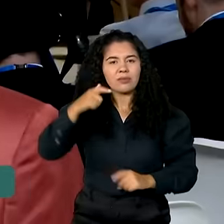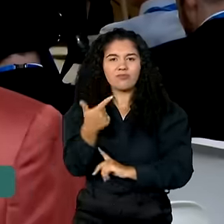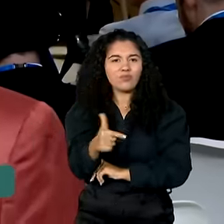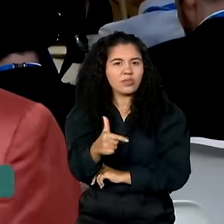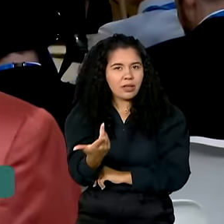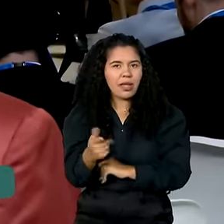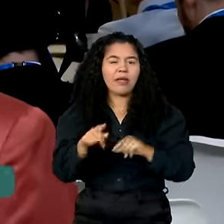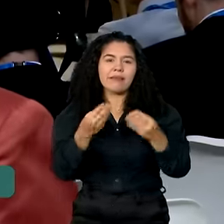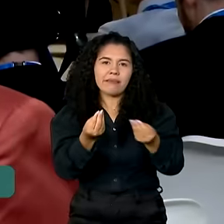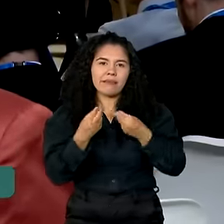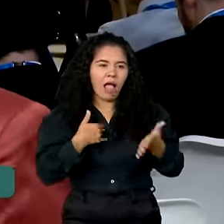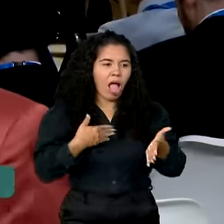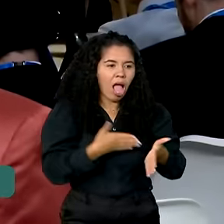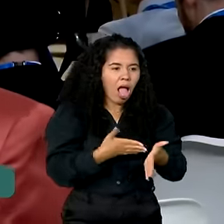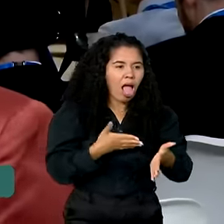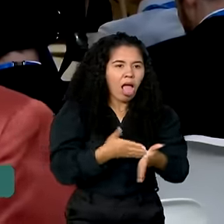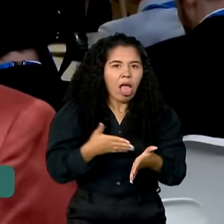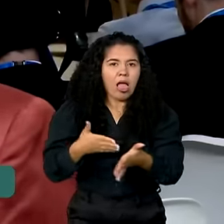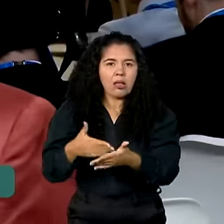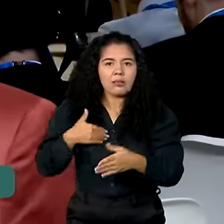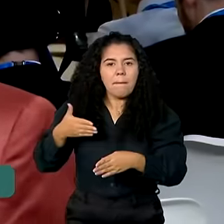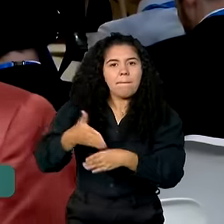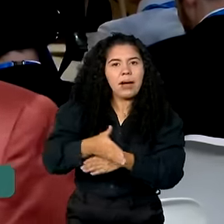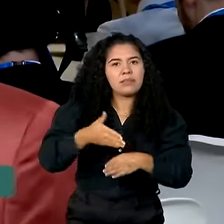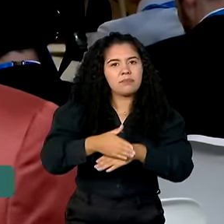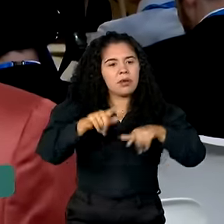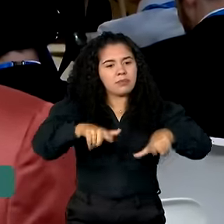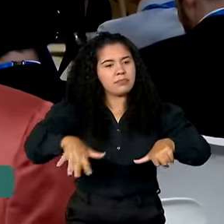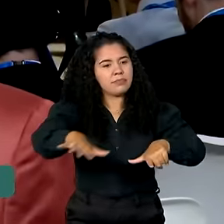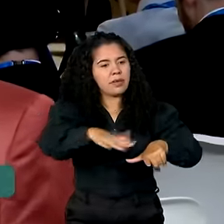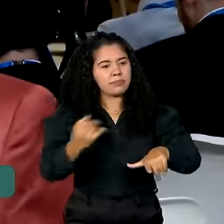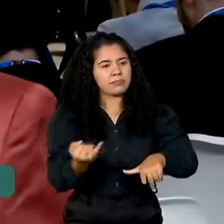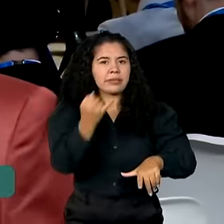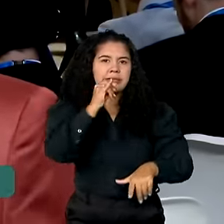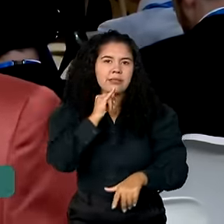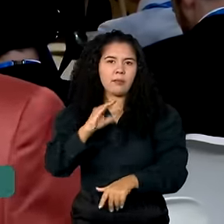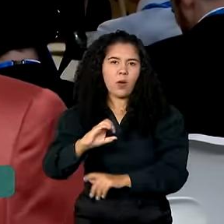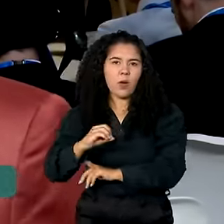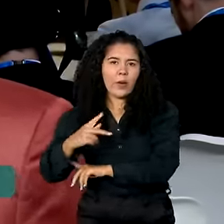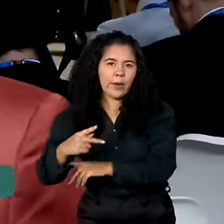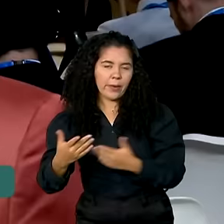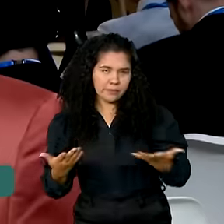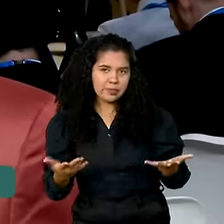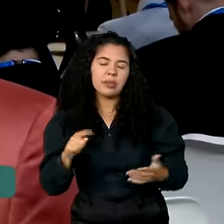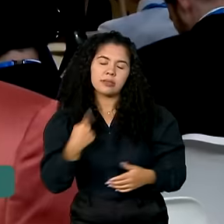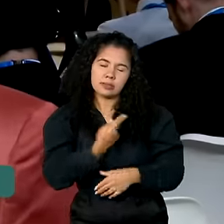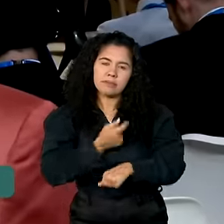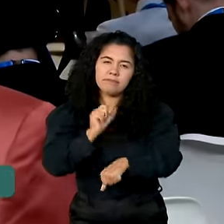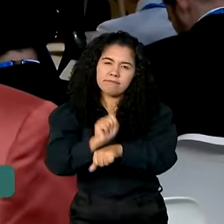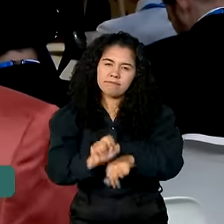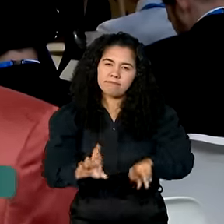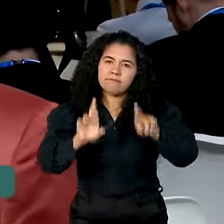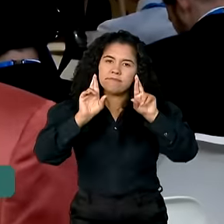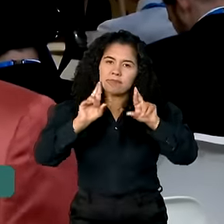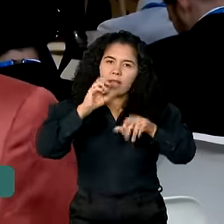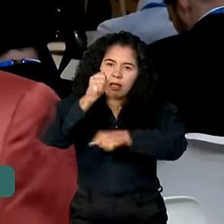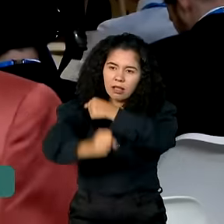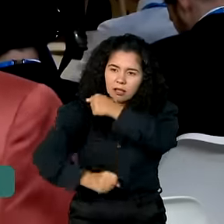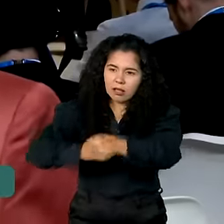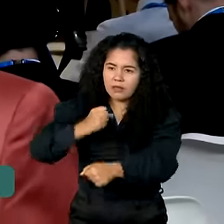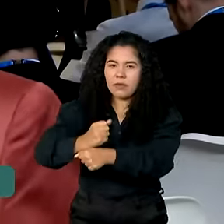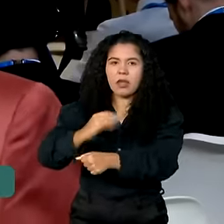impedem as pessoas participarem desse espaço de negociação tão importante como é uma COP, né? Então a gente espera que na COP30 o Brasil, de